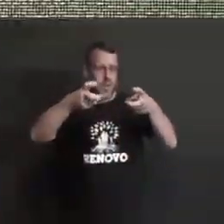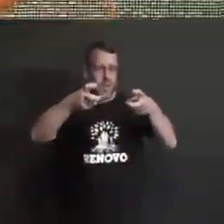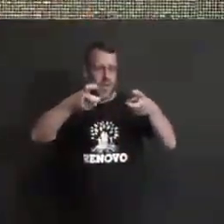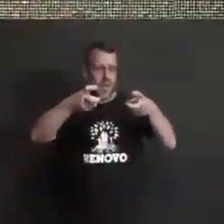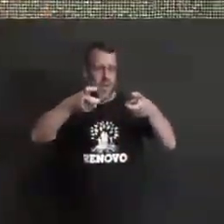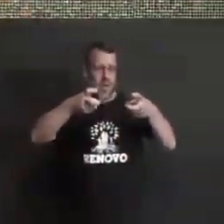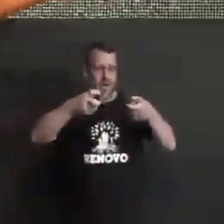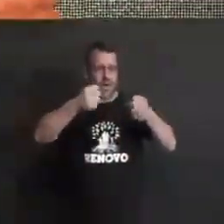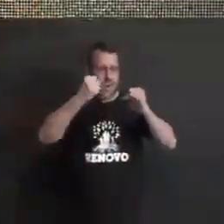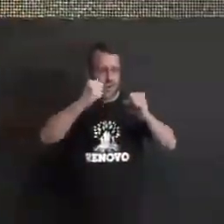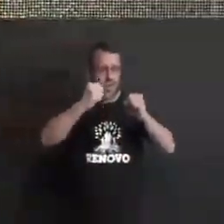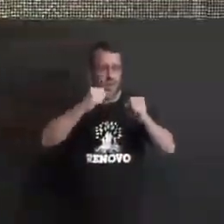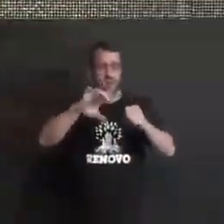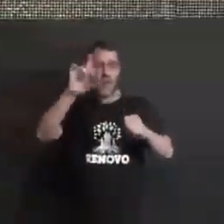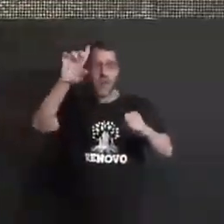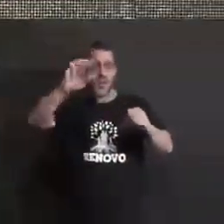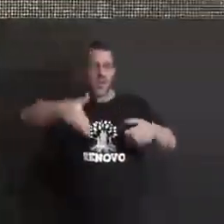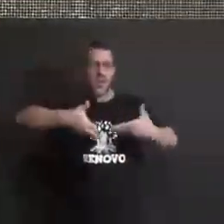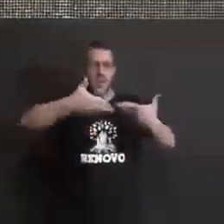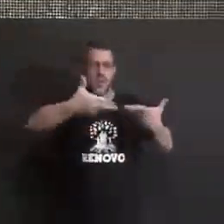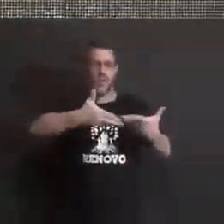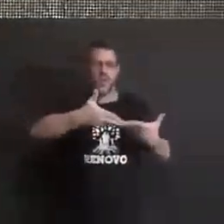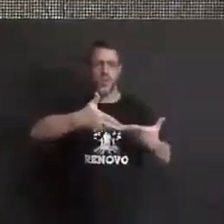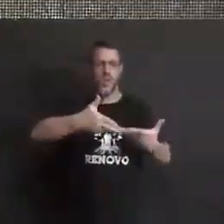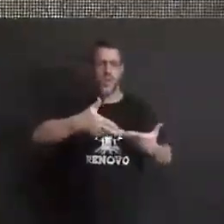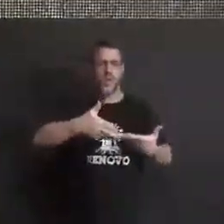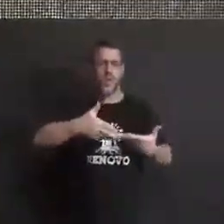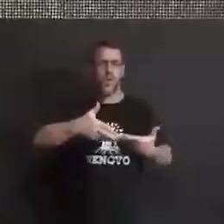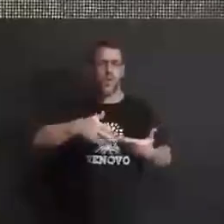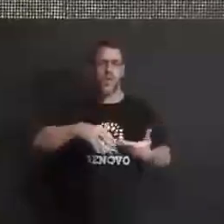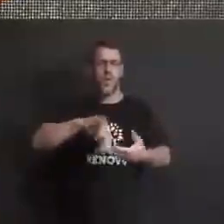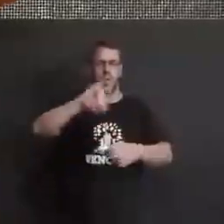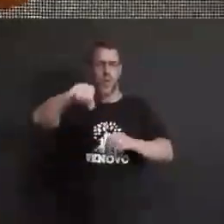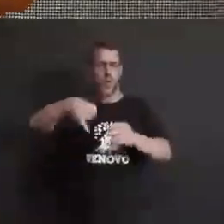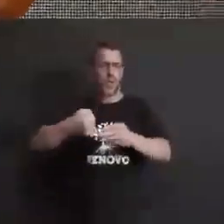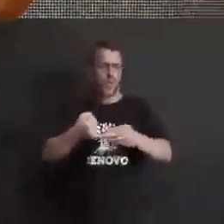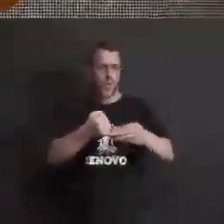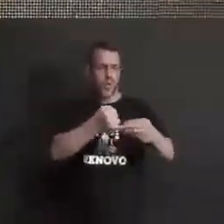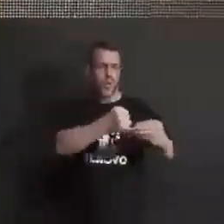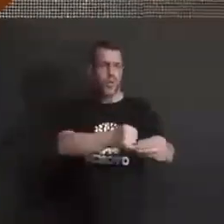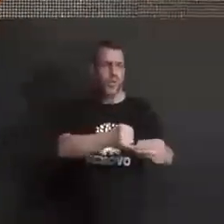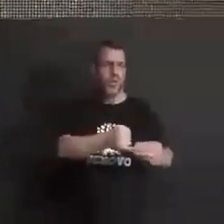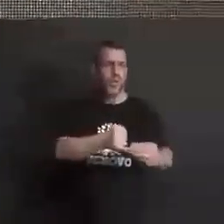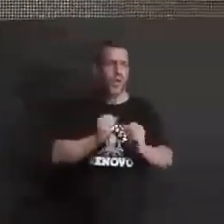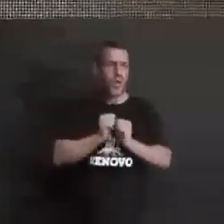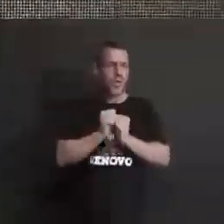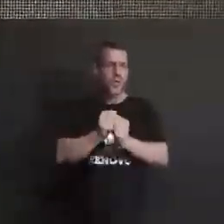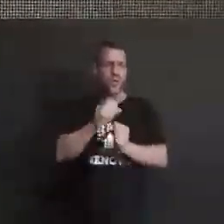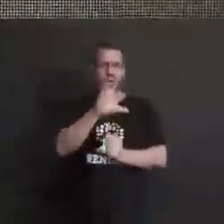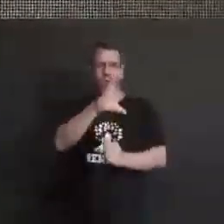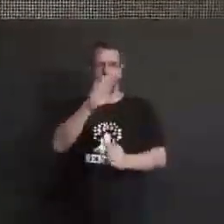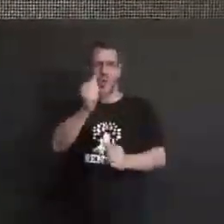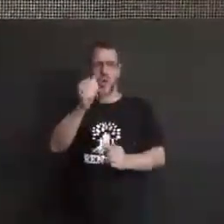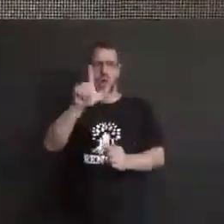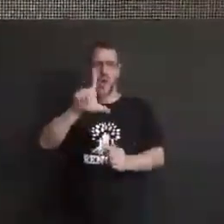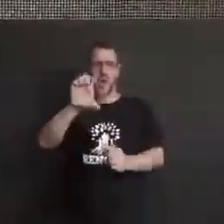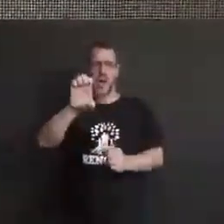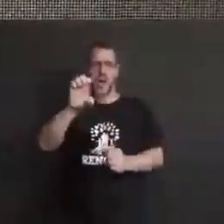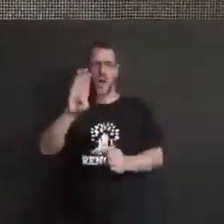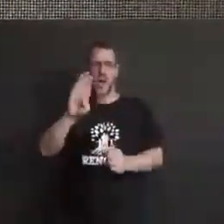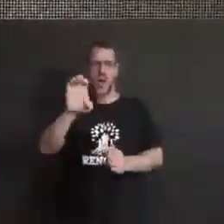Como nasceram os outros príncipes também. Mas qual foi a diferença de Josué e Caleb para os outros